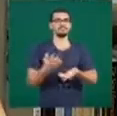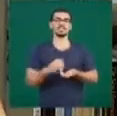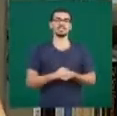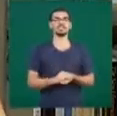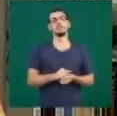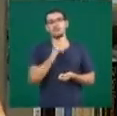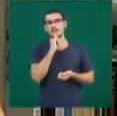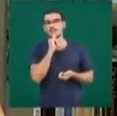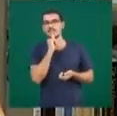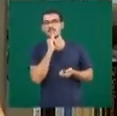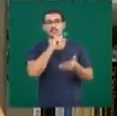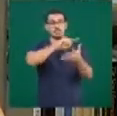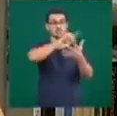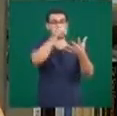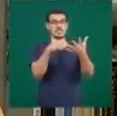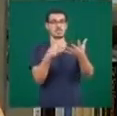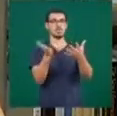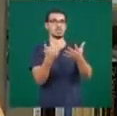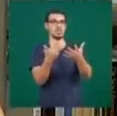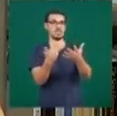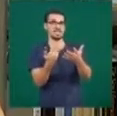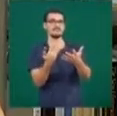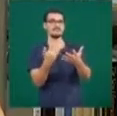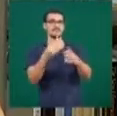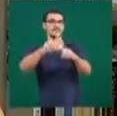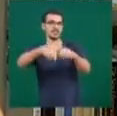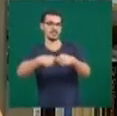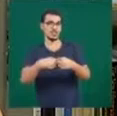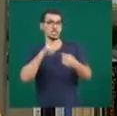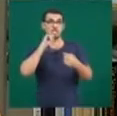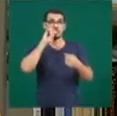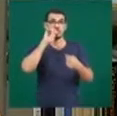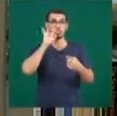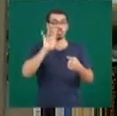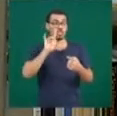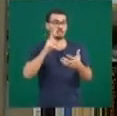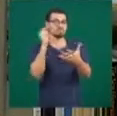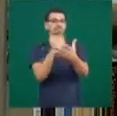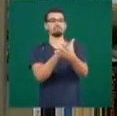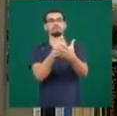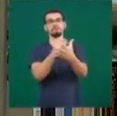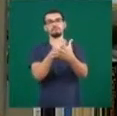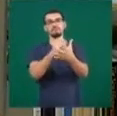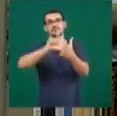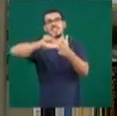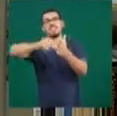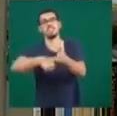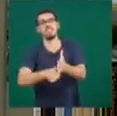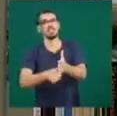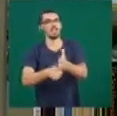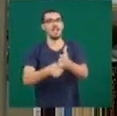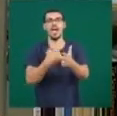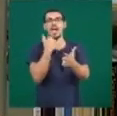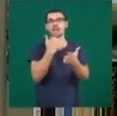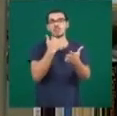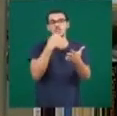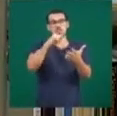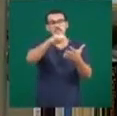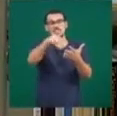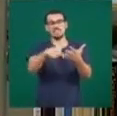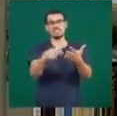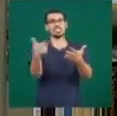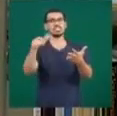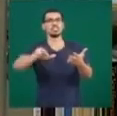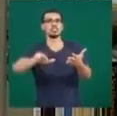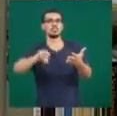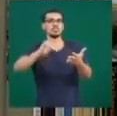5 livros, né, e apenas um está vencido, você venceu, então você não consegue renovar os outros até